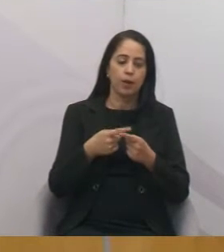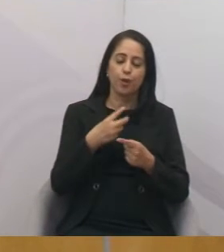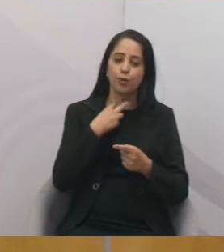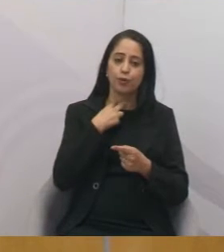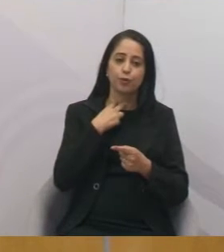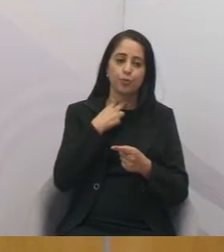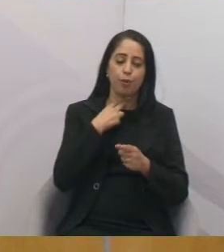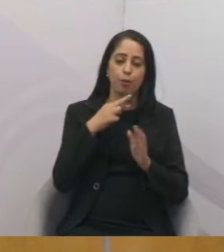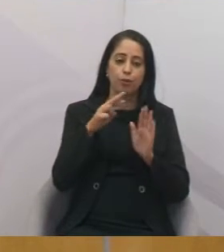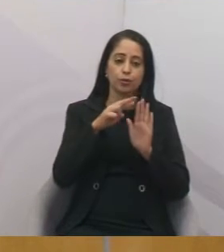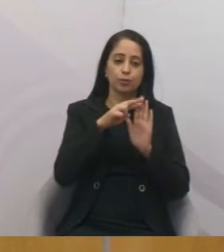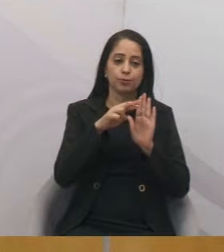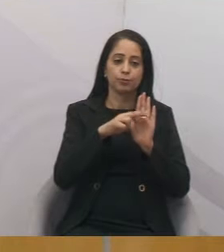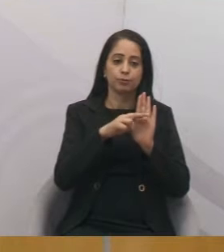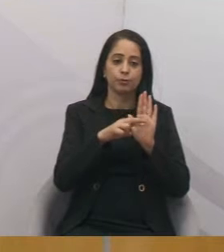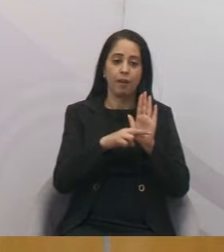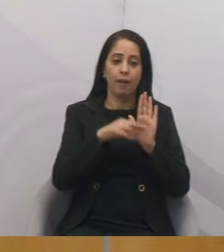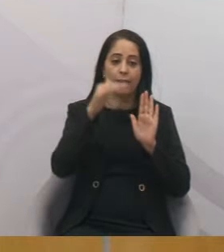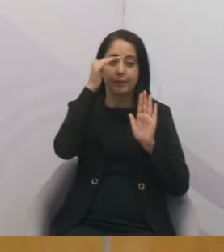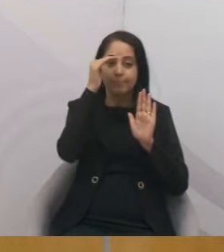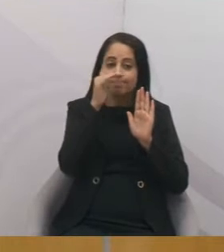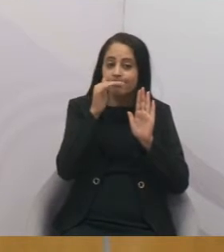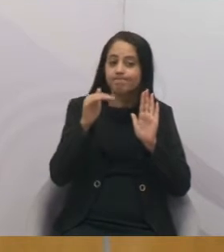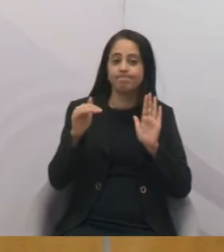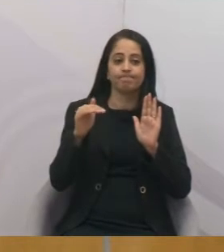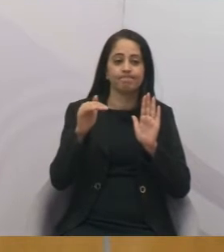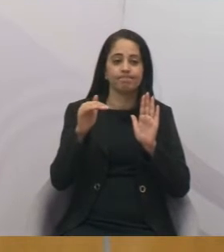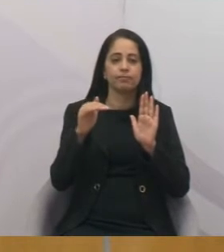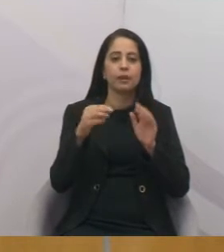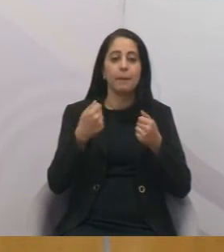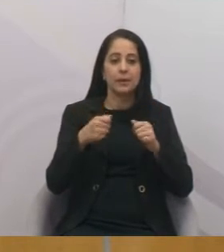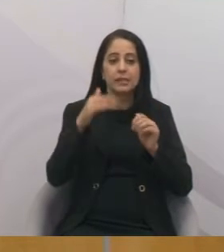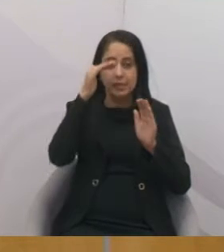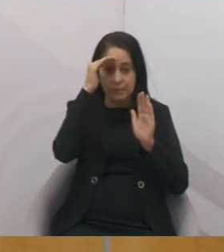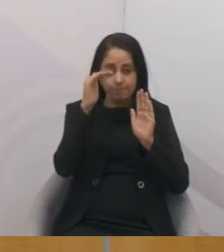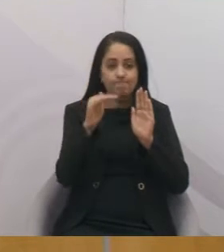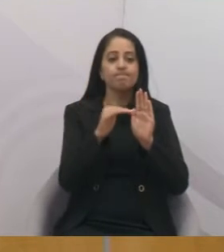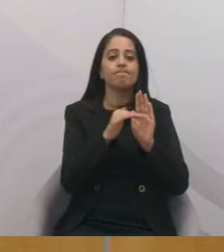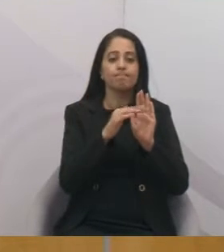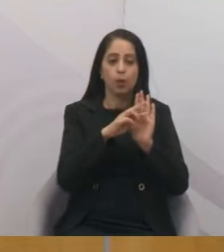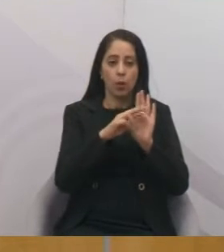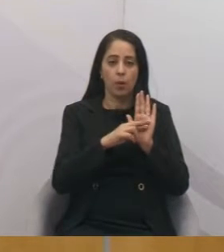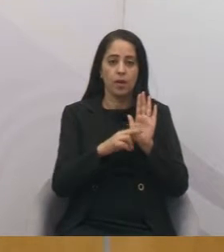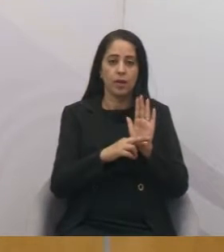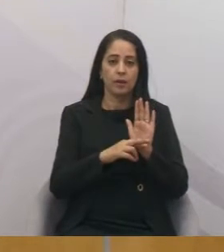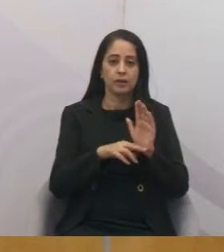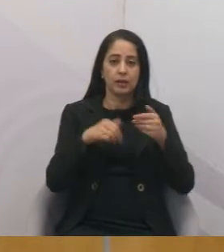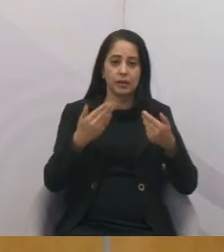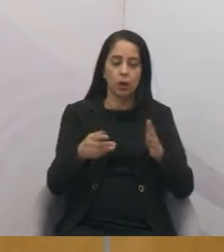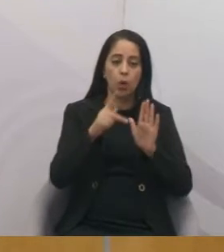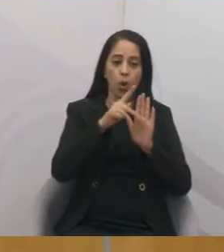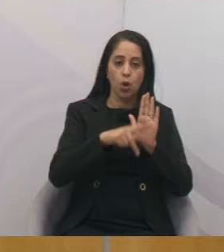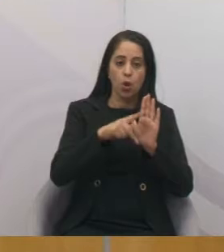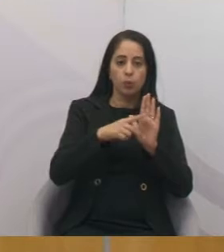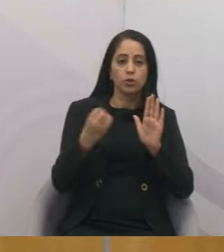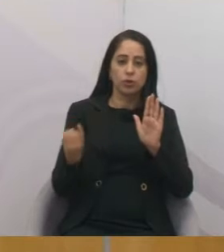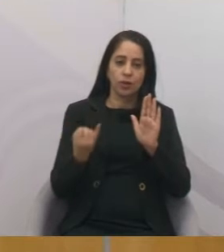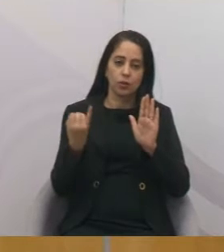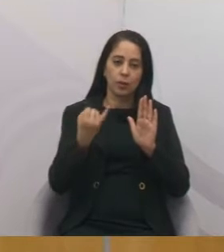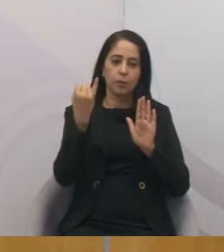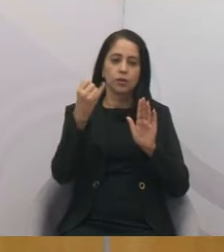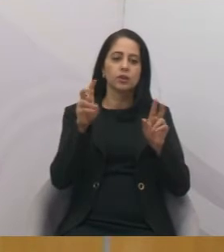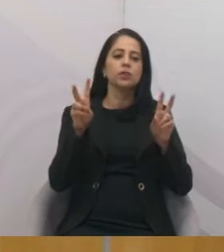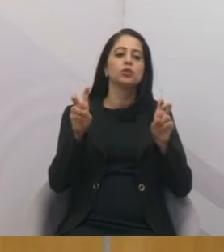descumprir as normativas aqui da casa. E esse é um projeto muito importante, que diz